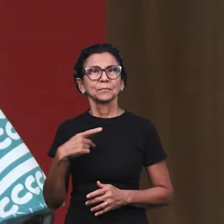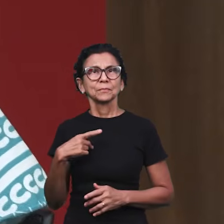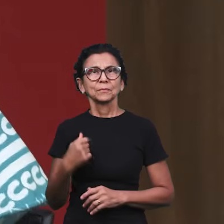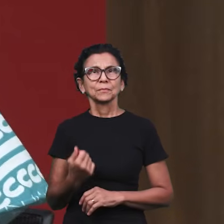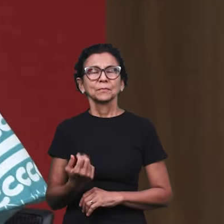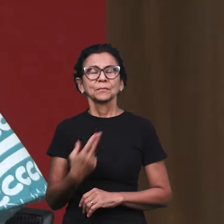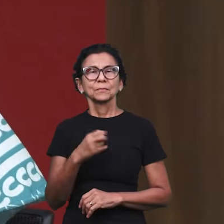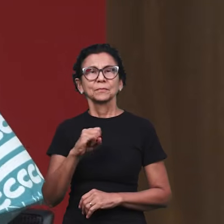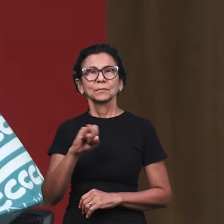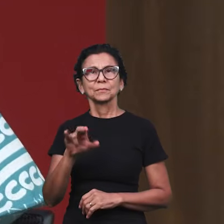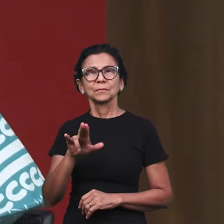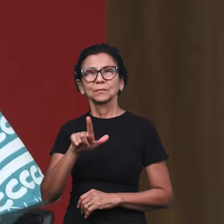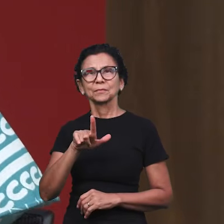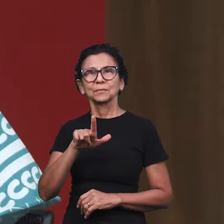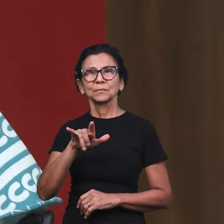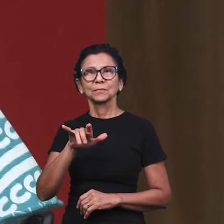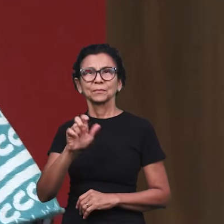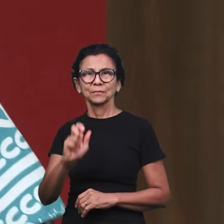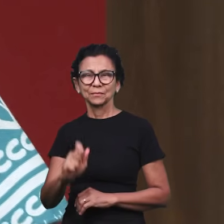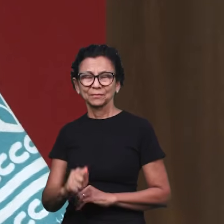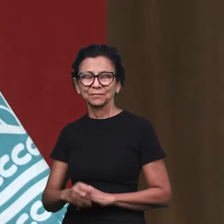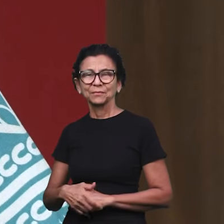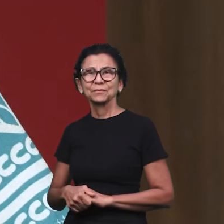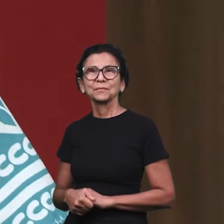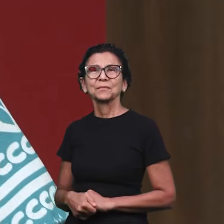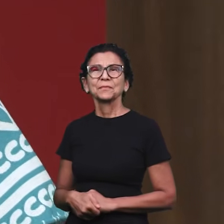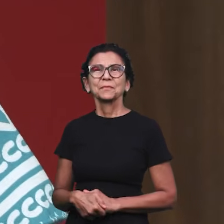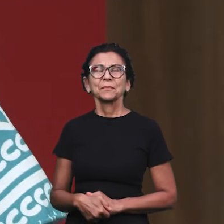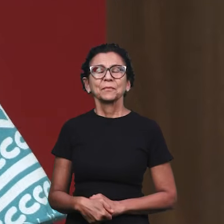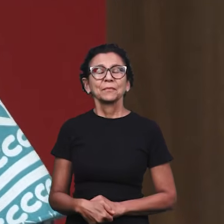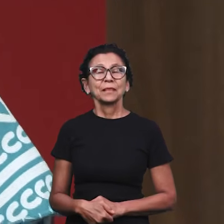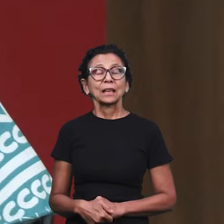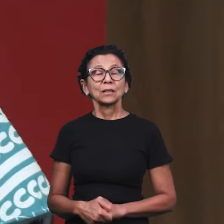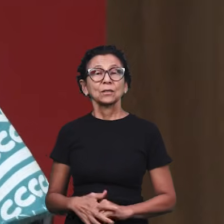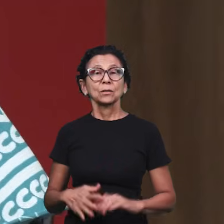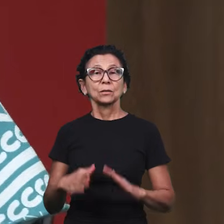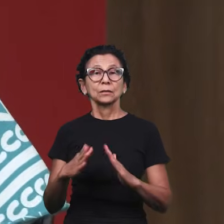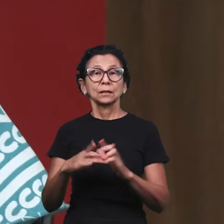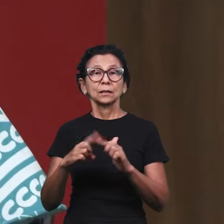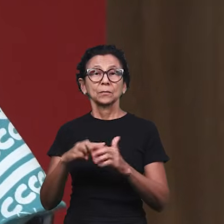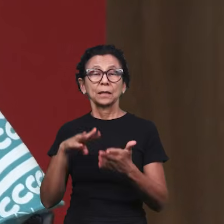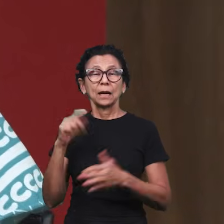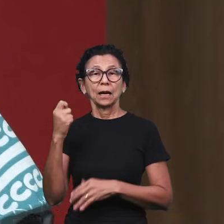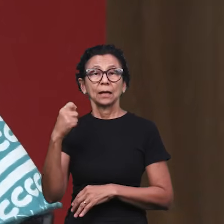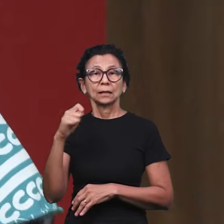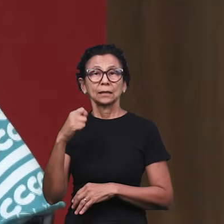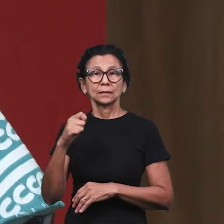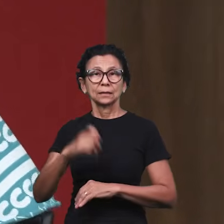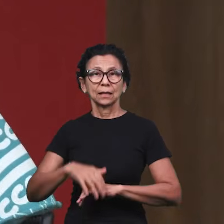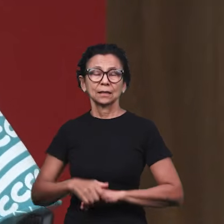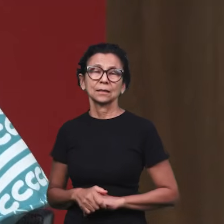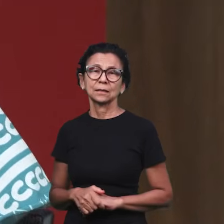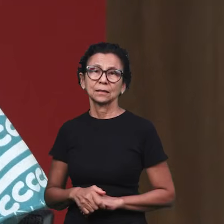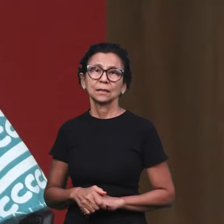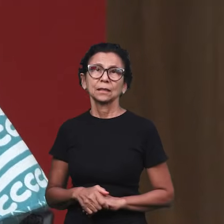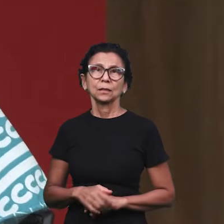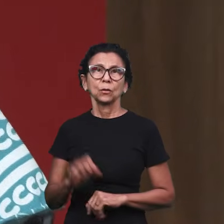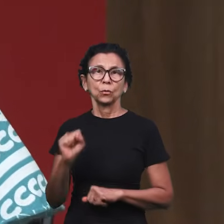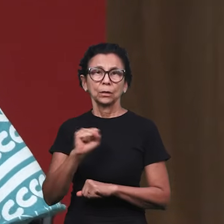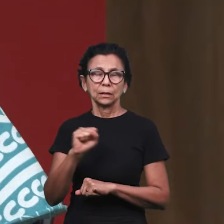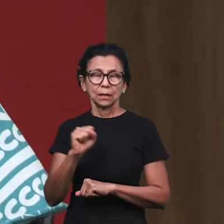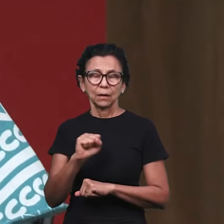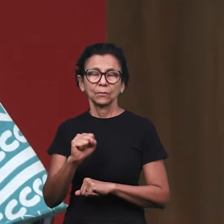é Júlia, sou da Igreja de Araçais 3, do pastor Fabiano Polonini, e atualmente estou no 8º período de medicina na UFES. A